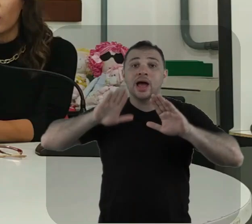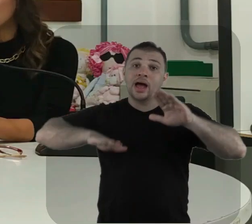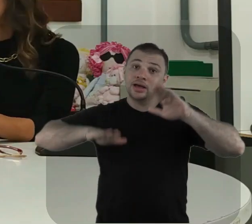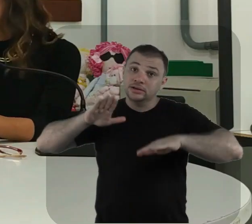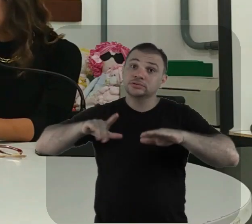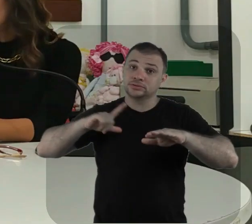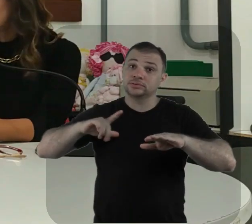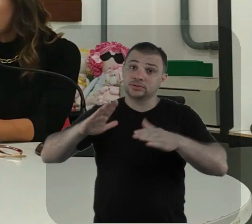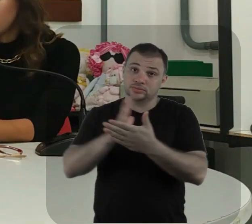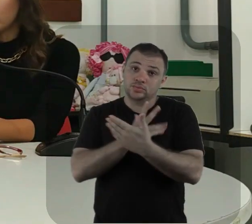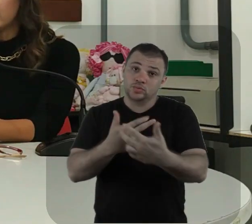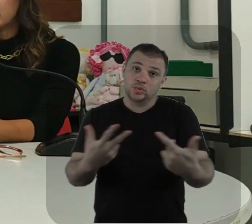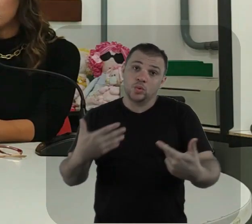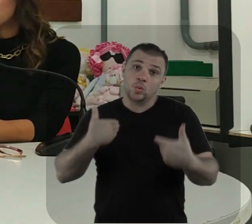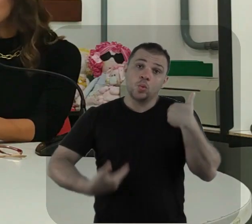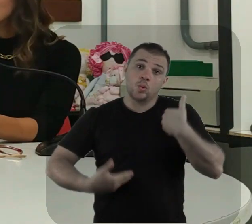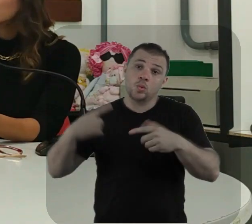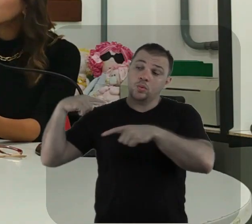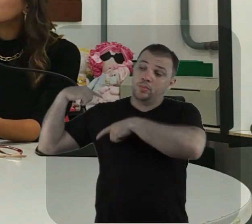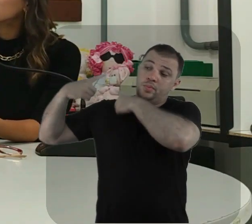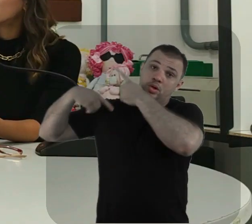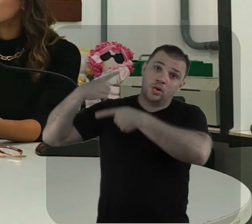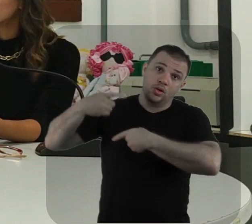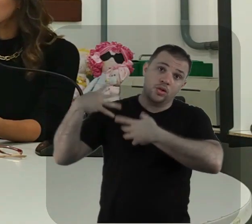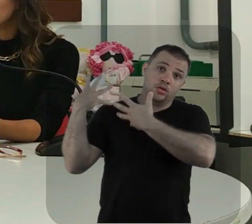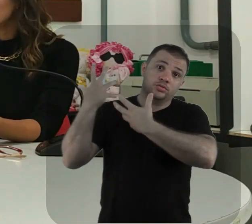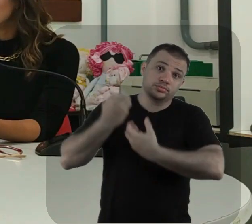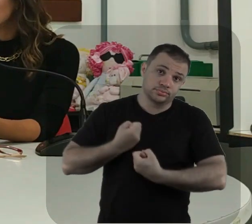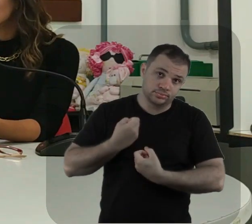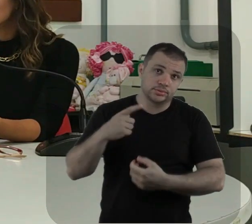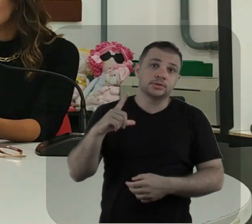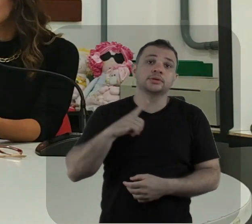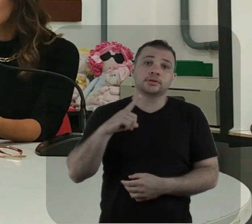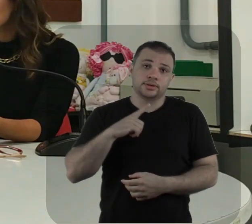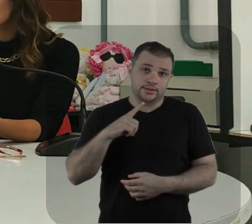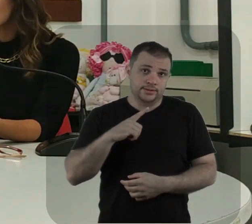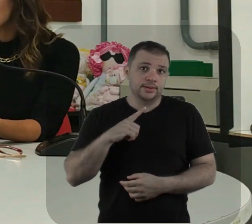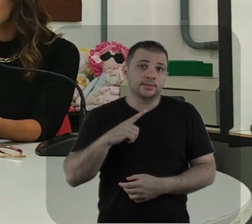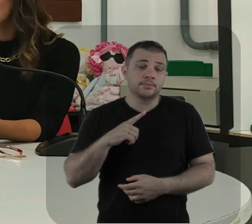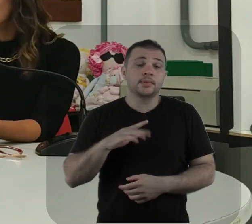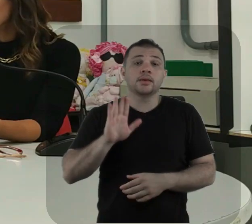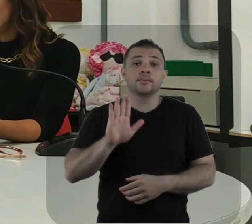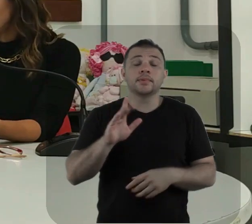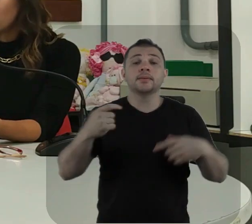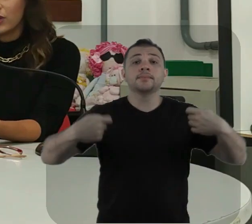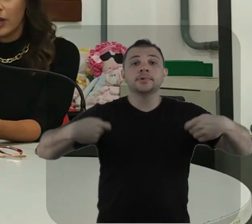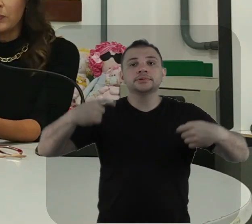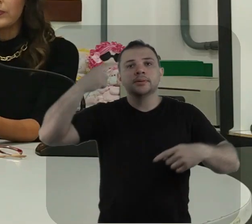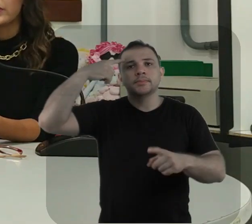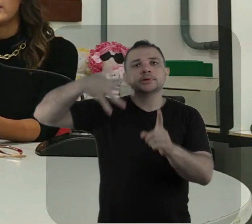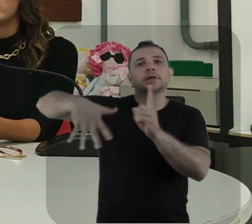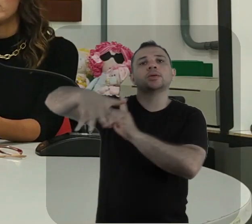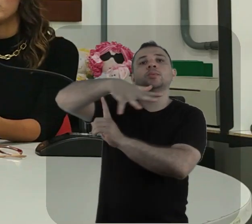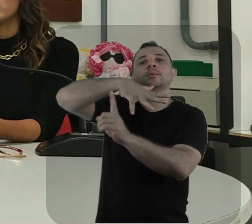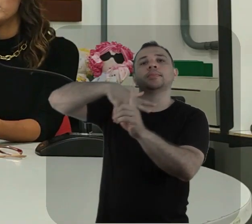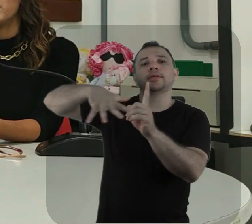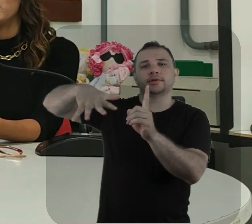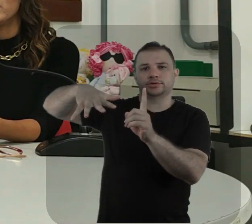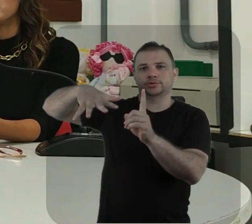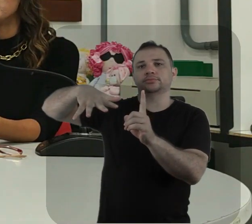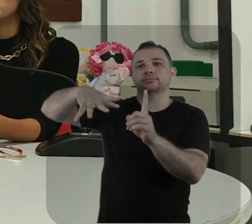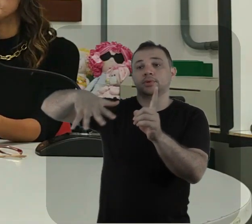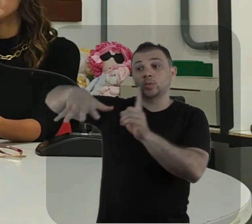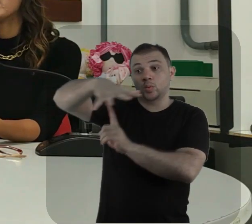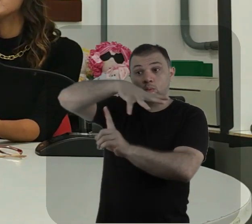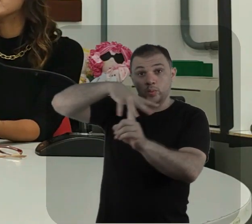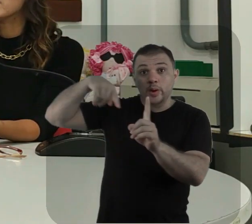até biológico, hereditário, mas a gente também não pode deixar de desconsiderar o ambiente, né? Eu acho que o